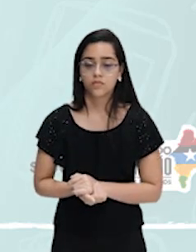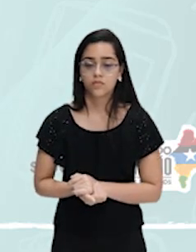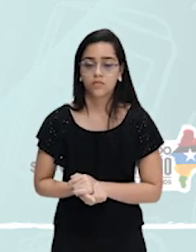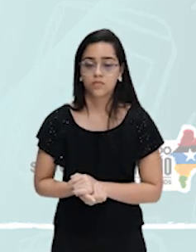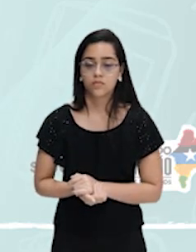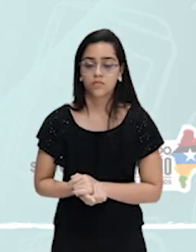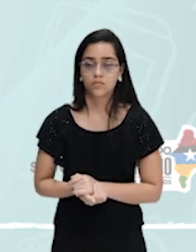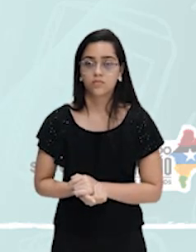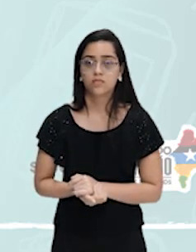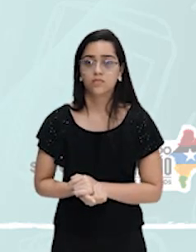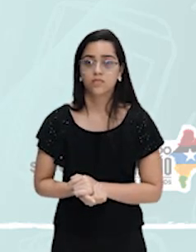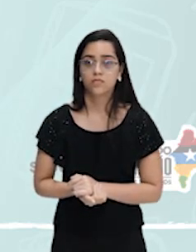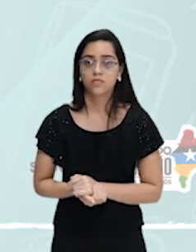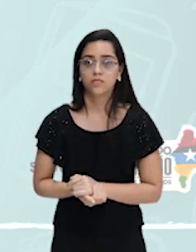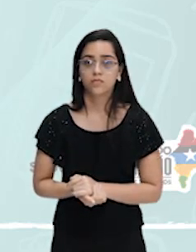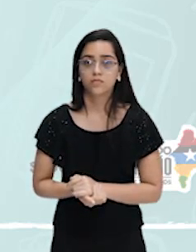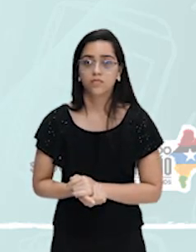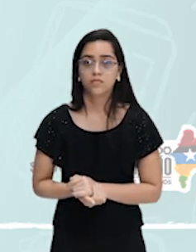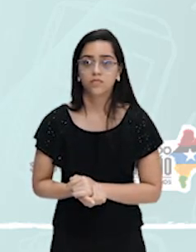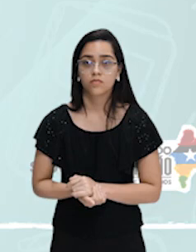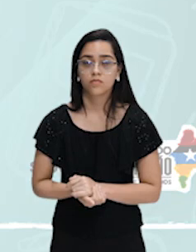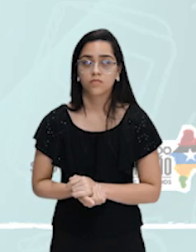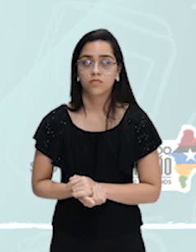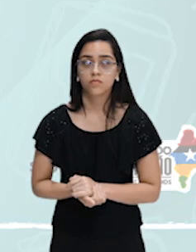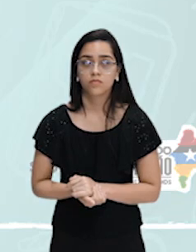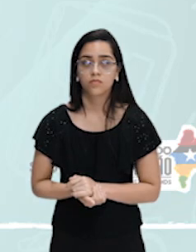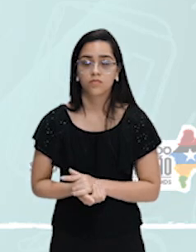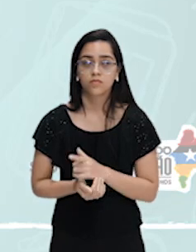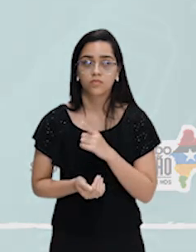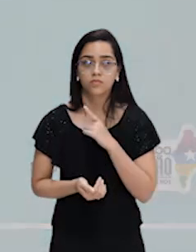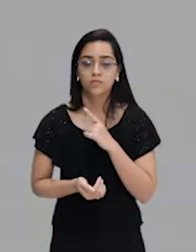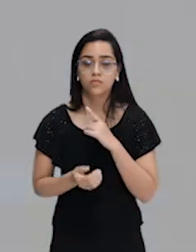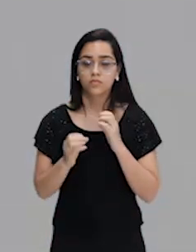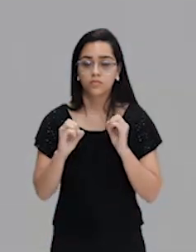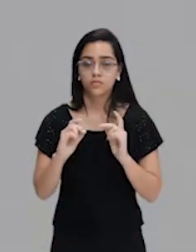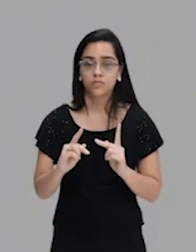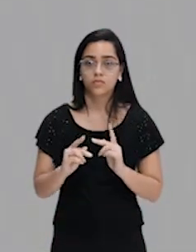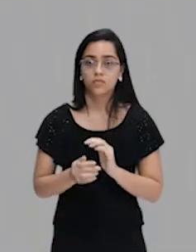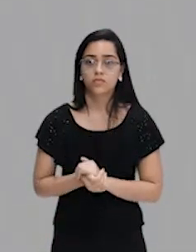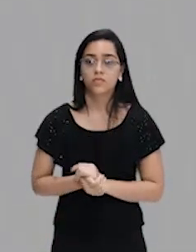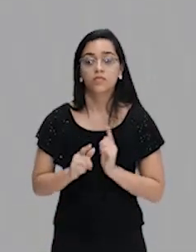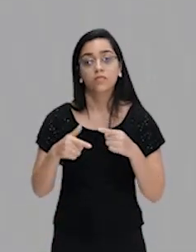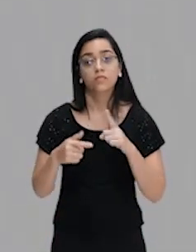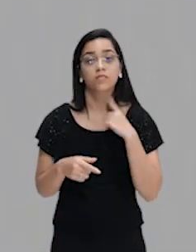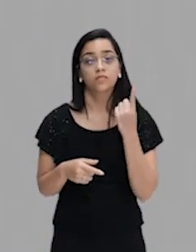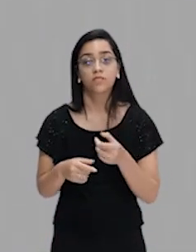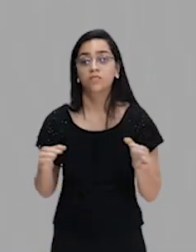diurno. Okay? Então, esse é o paralelo. Okay?